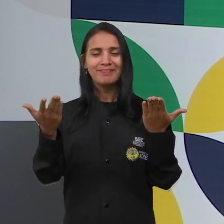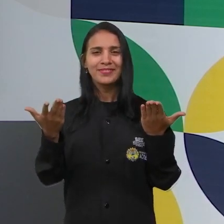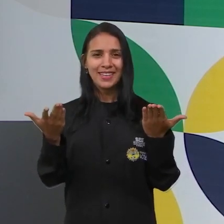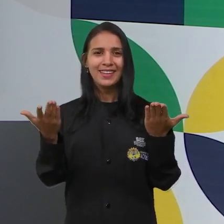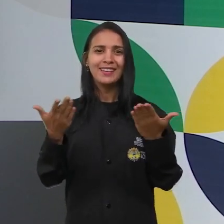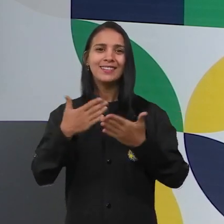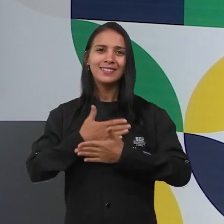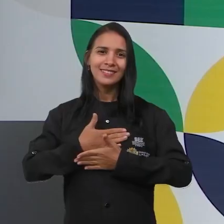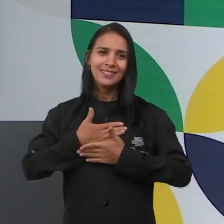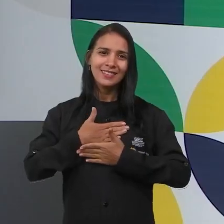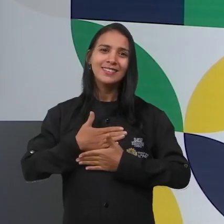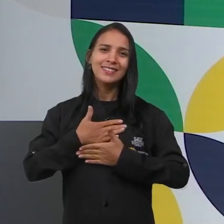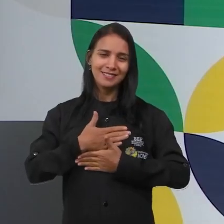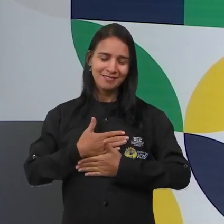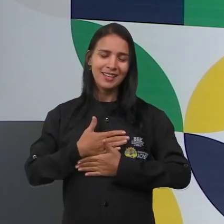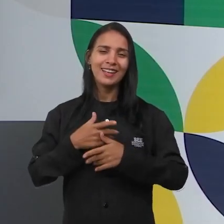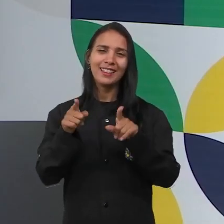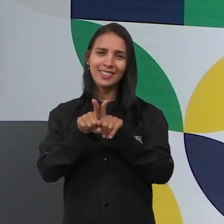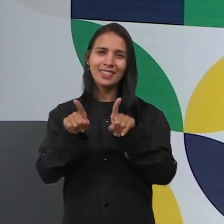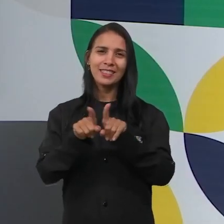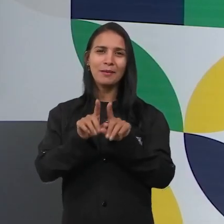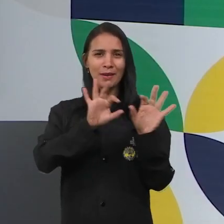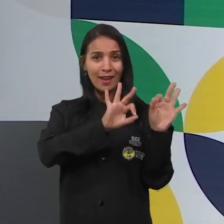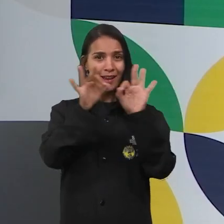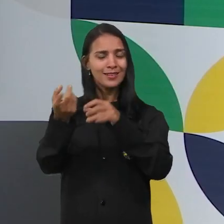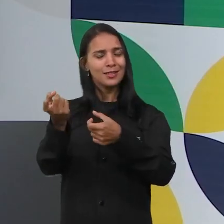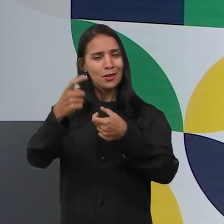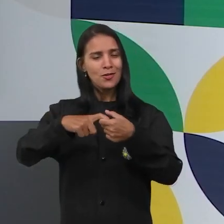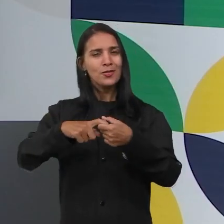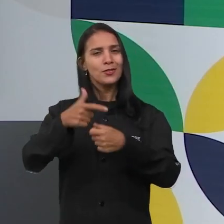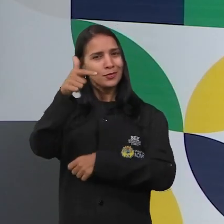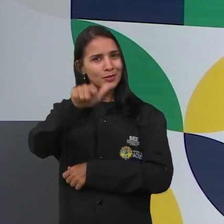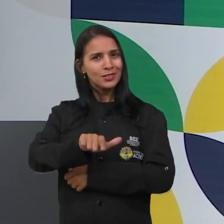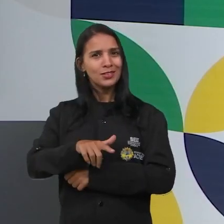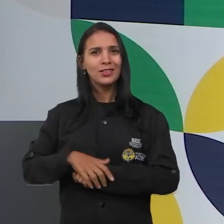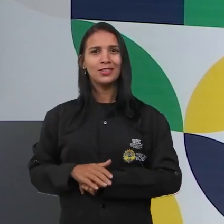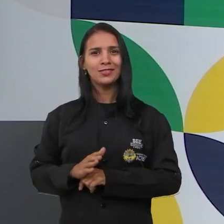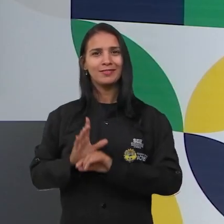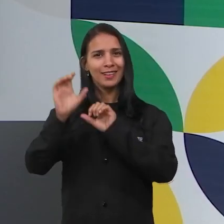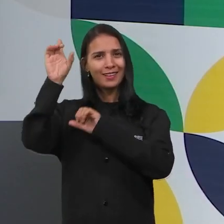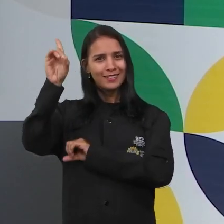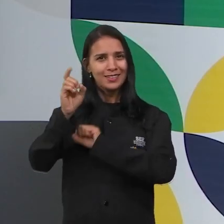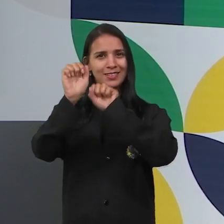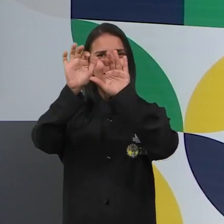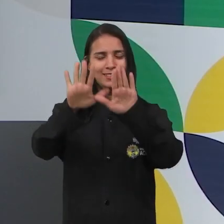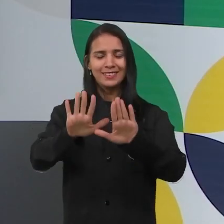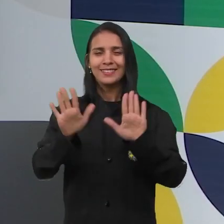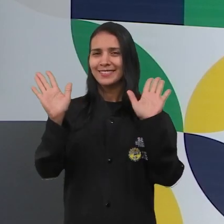nos aguardem aí na próxima aula. Fiquem com Deus, até mais.